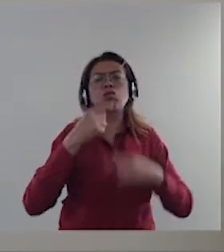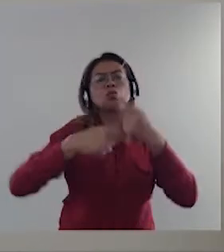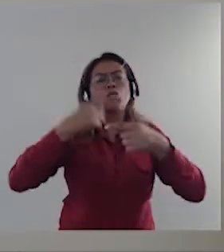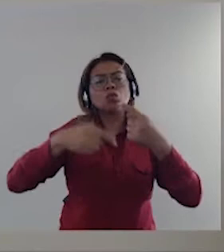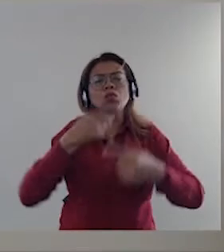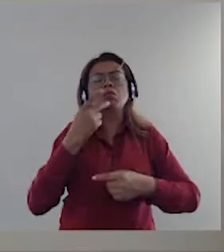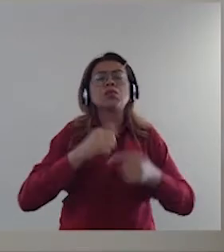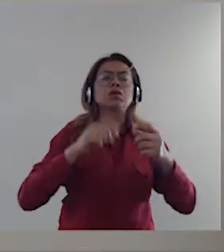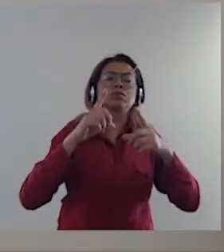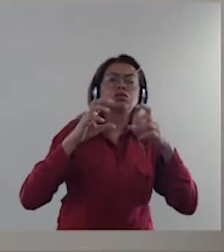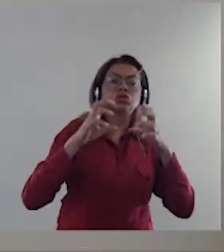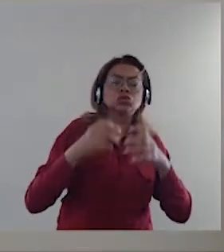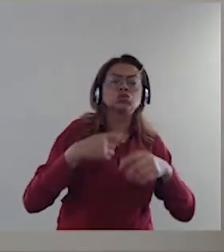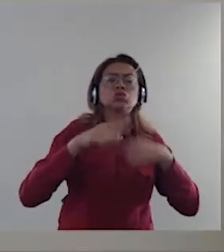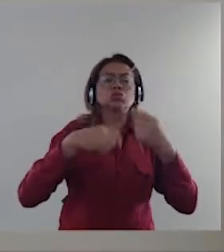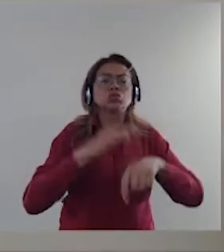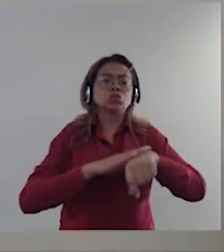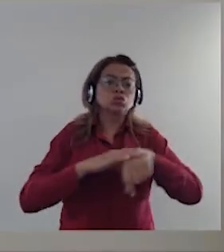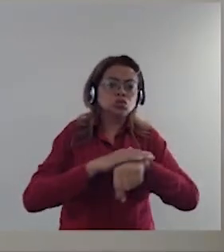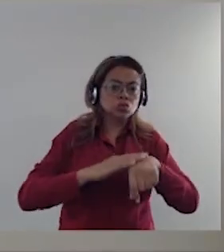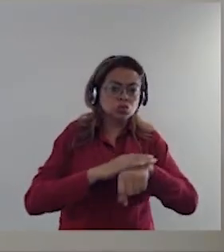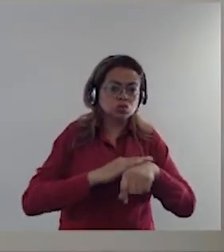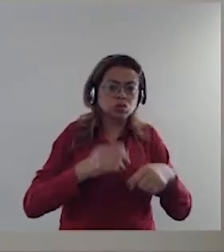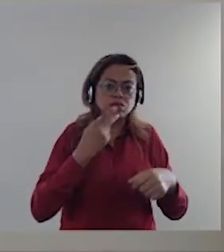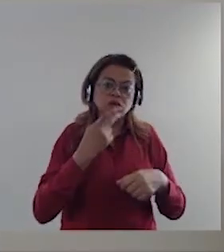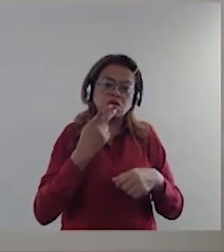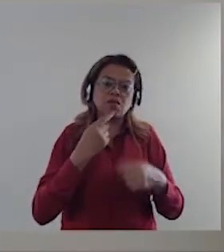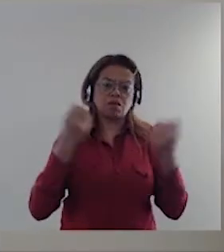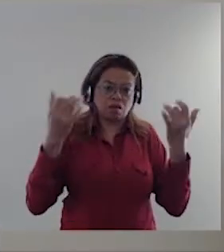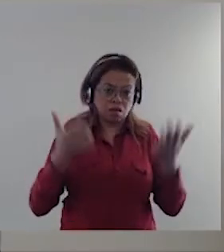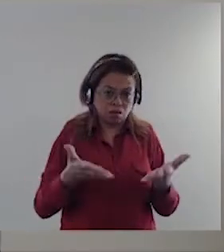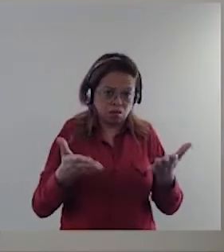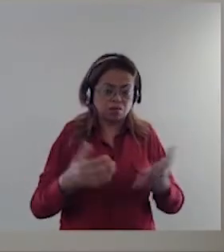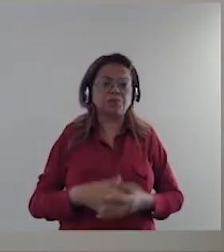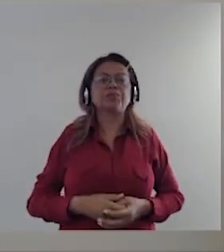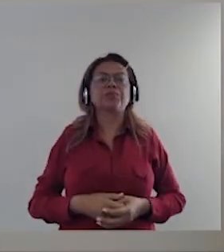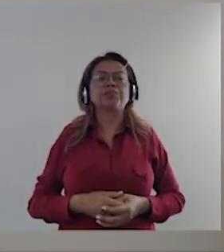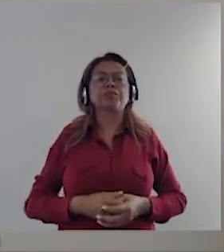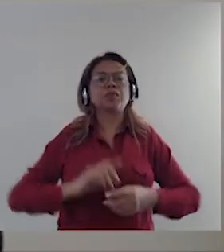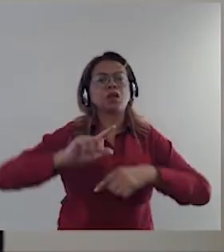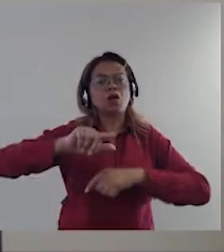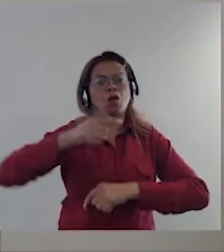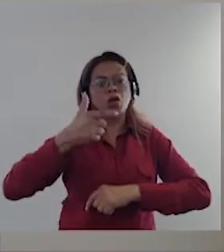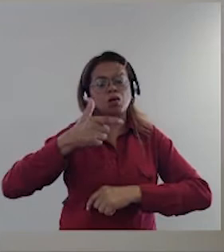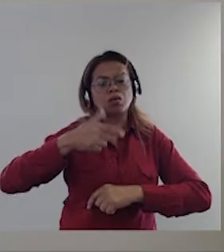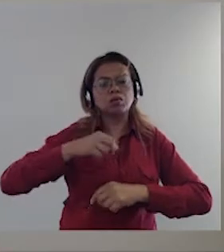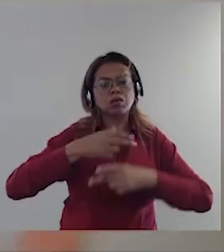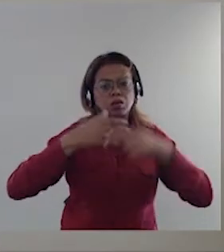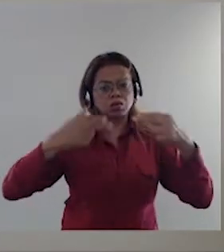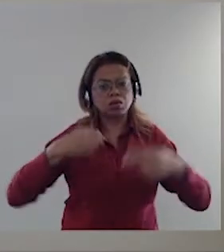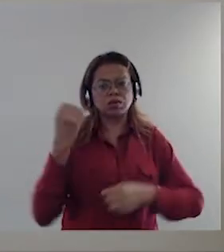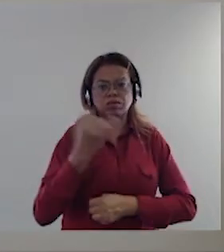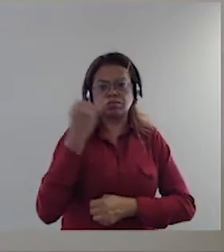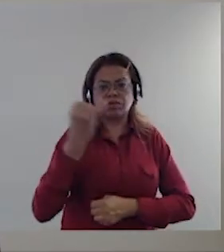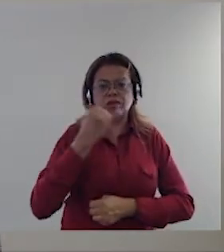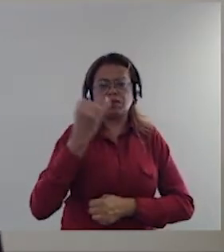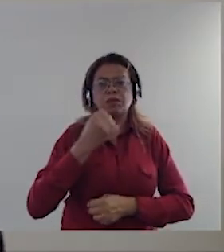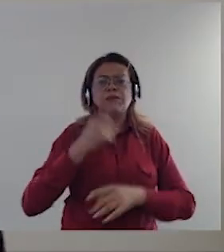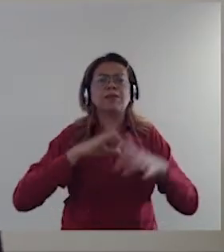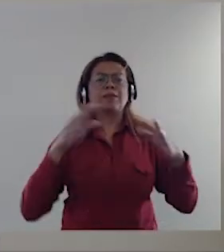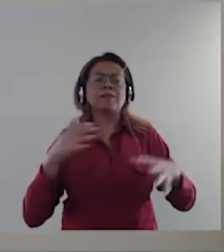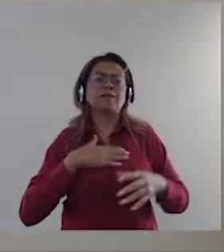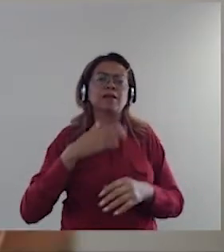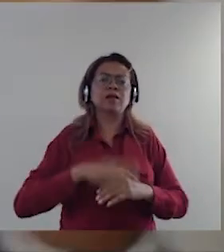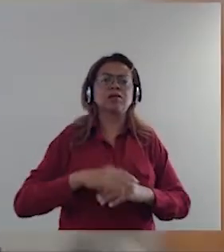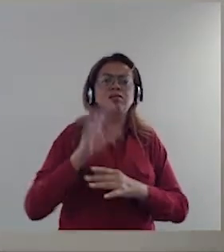para essas discussões às quais eu fiz referência ainda agora há pouco, né? Uma outra questão também muito interessante, com esses dispositivos de alta tecnologia